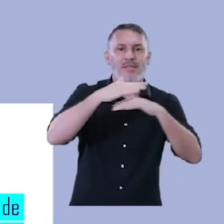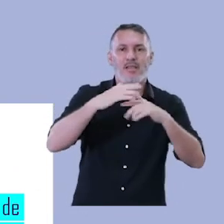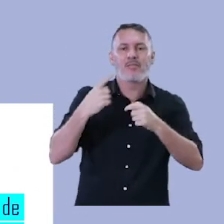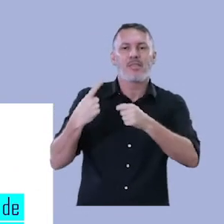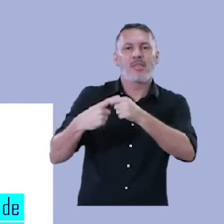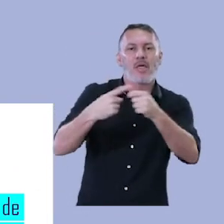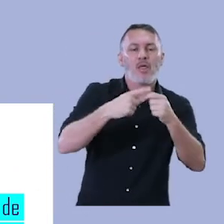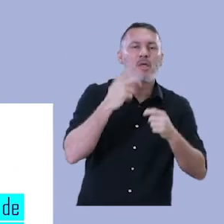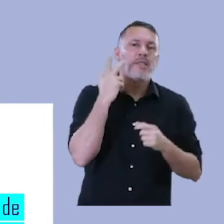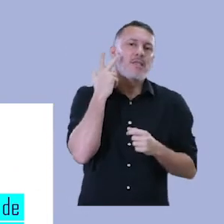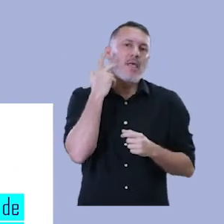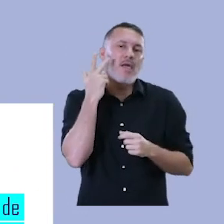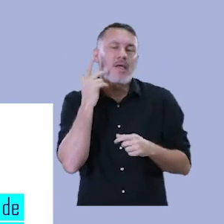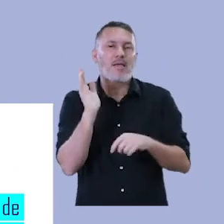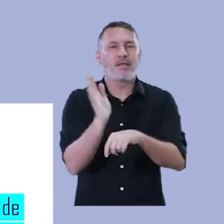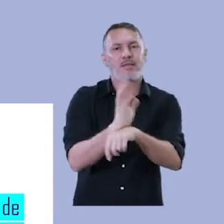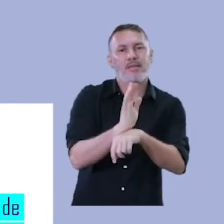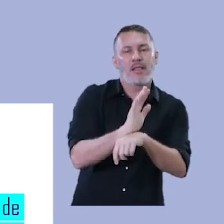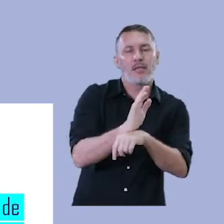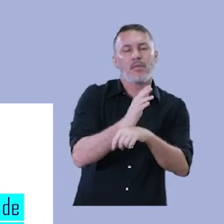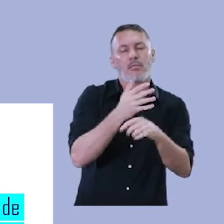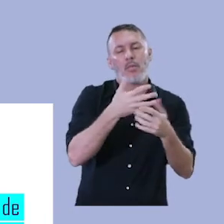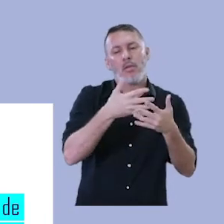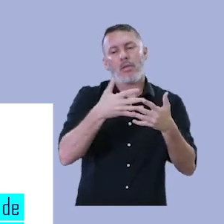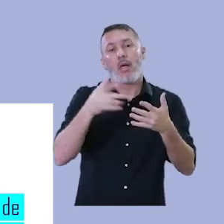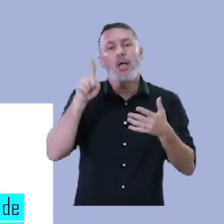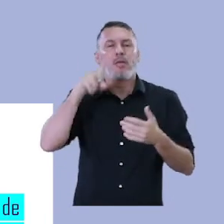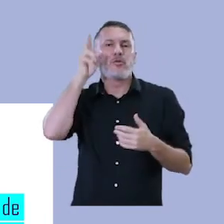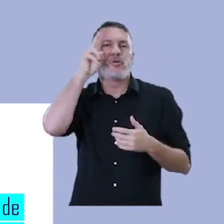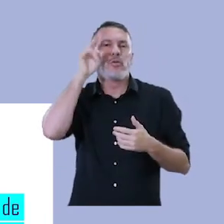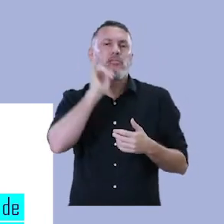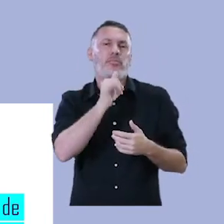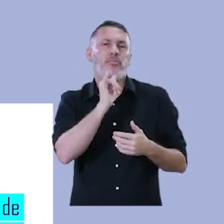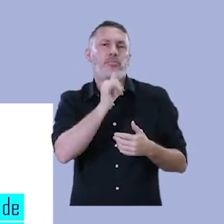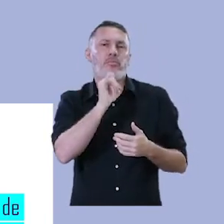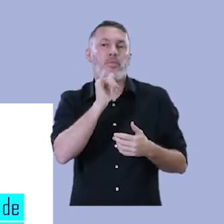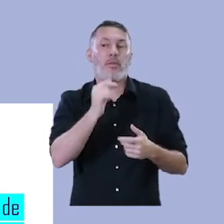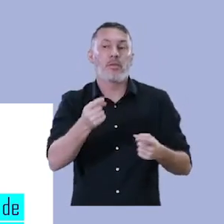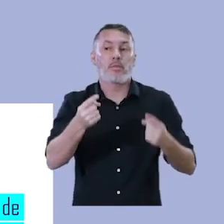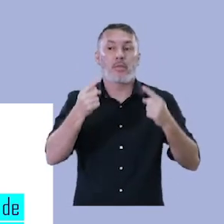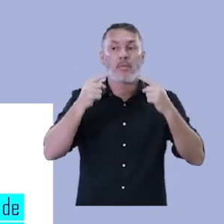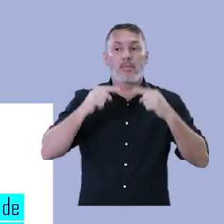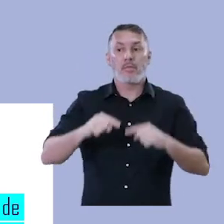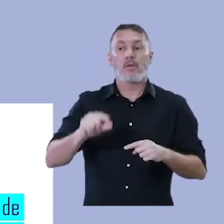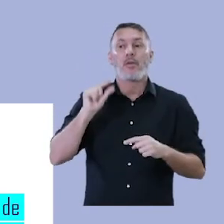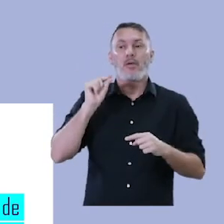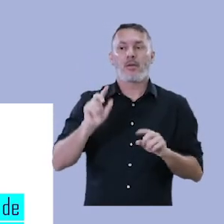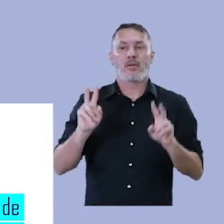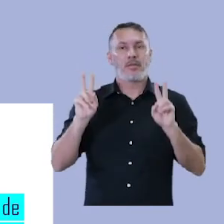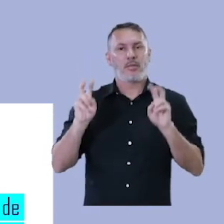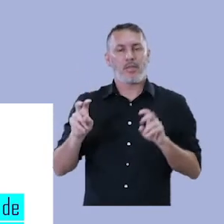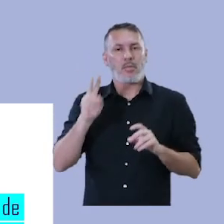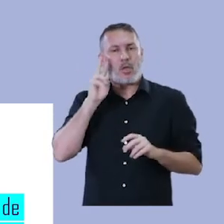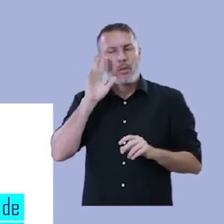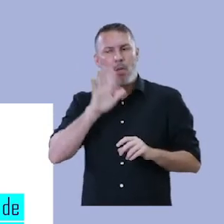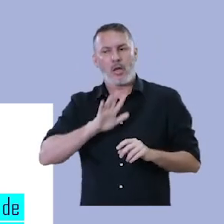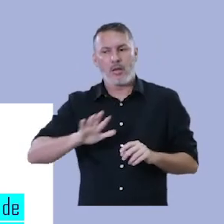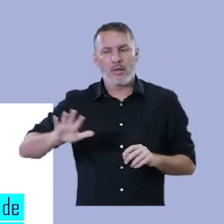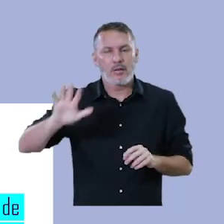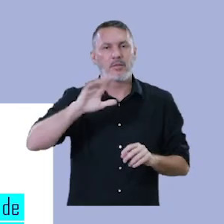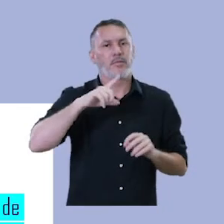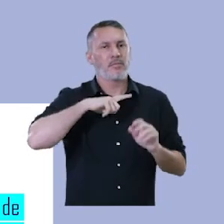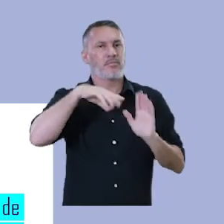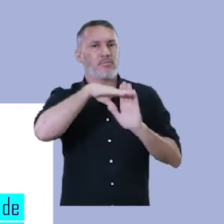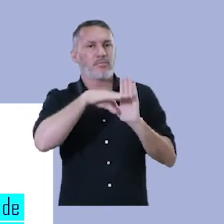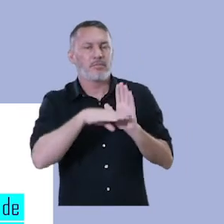Ceará. Perfeito, ele vai mostrando aquilo ali. Depois ele apresenta o quê? O tema e a tese, de maneira análoga à